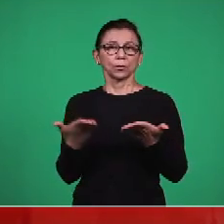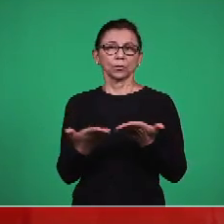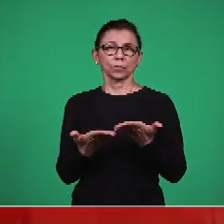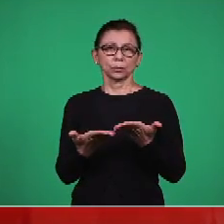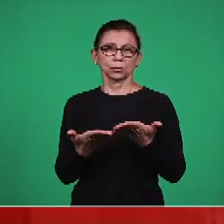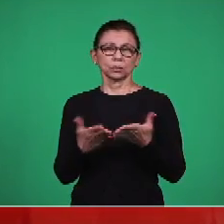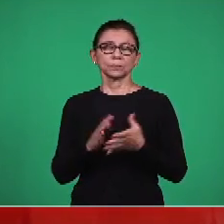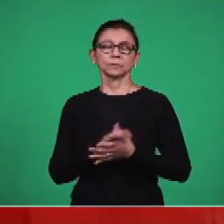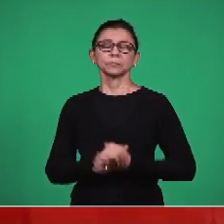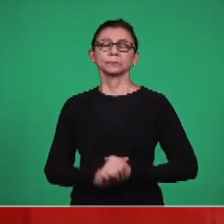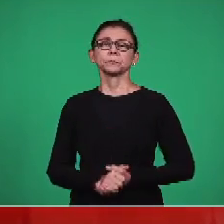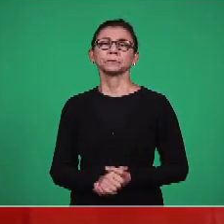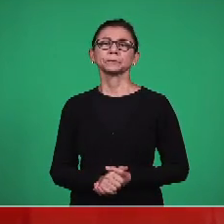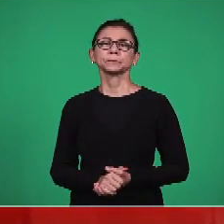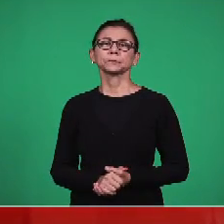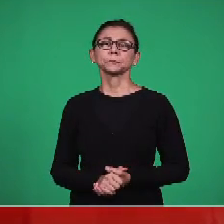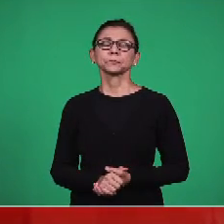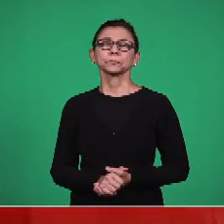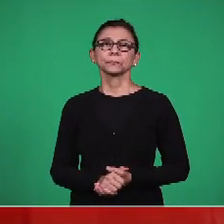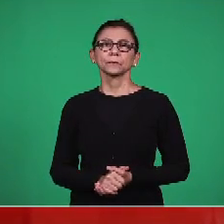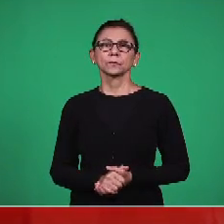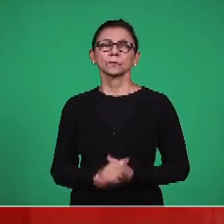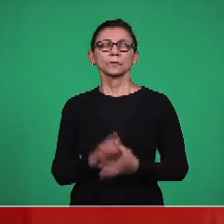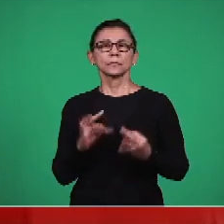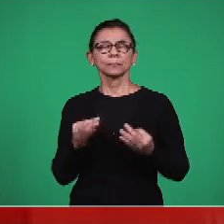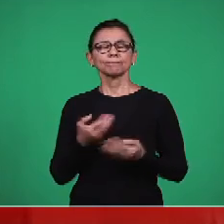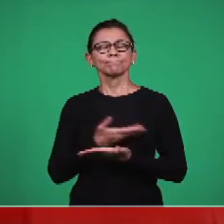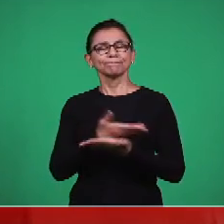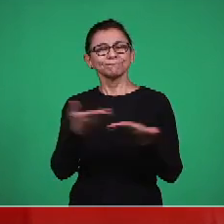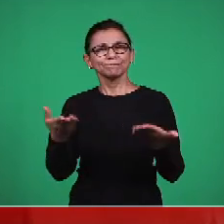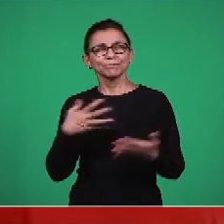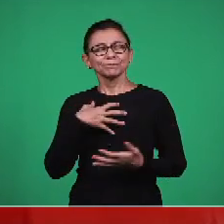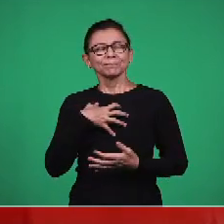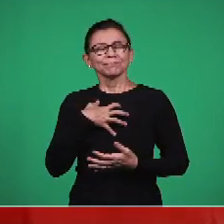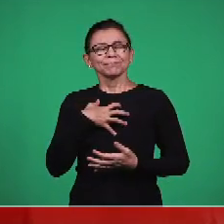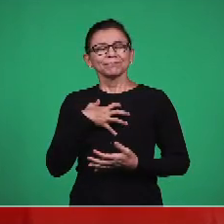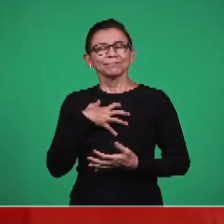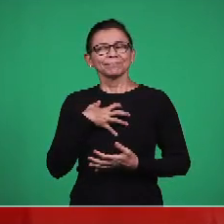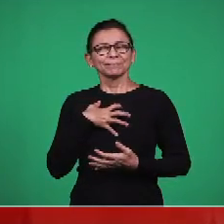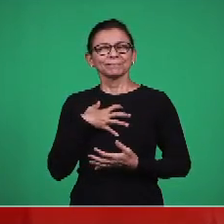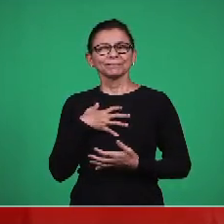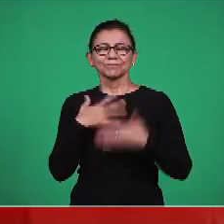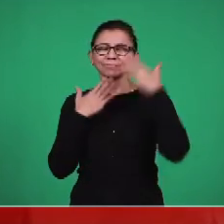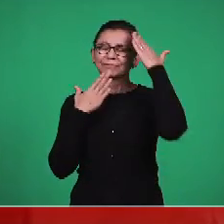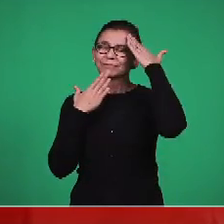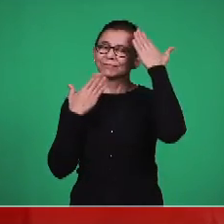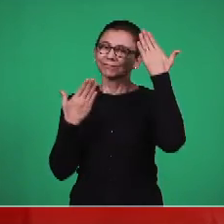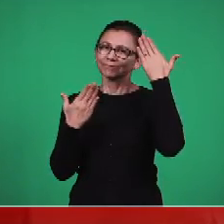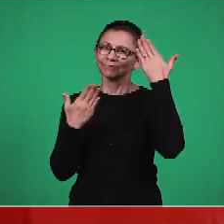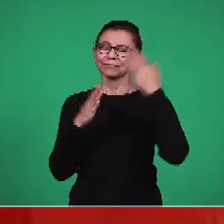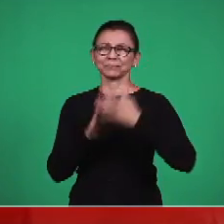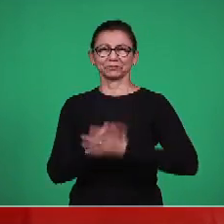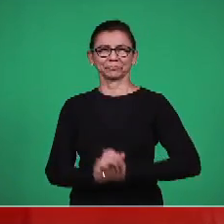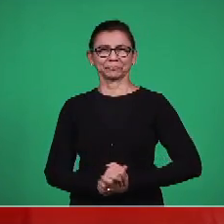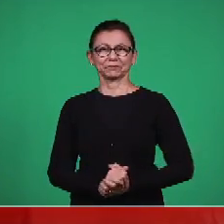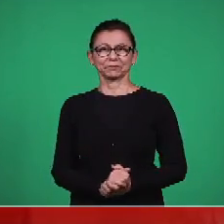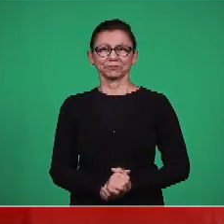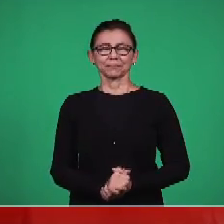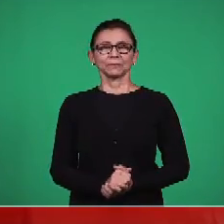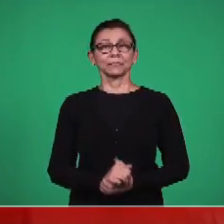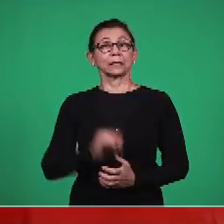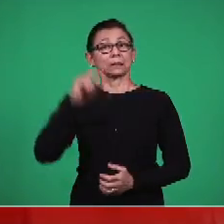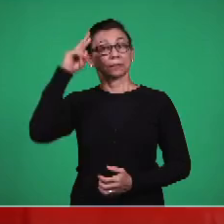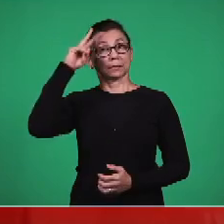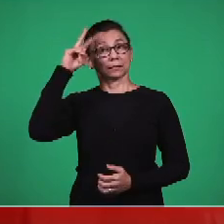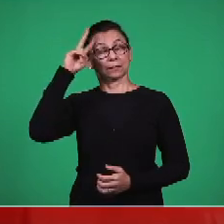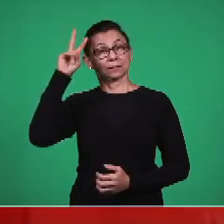horário. Assim, a esses irmãos, toda a nossa gratidão e afeto, lembrando de que estamos